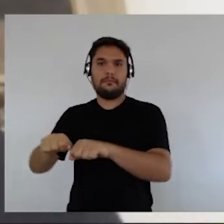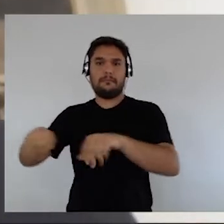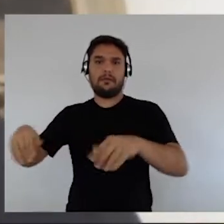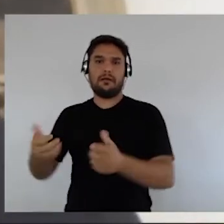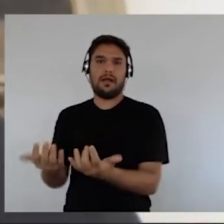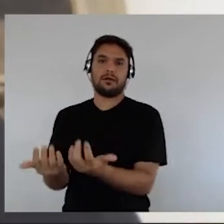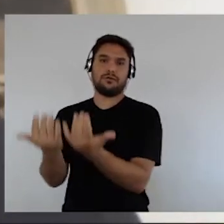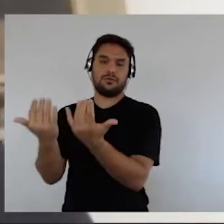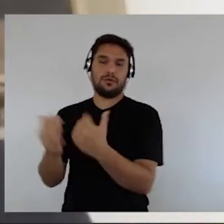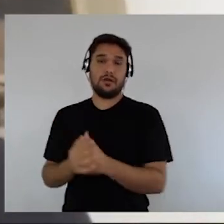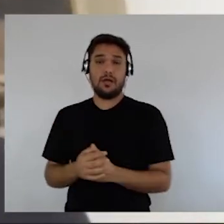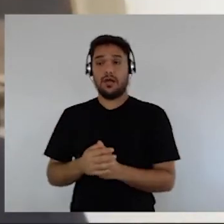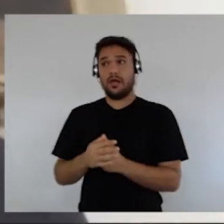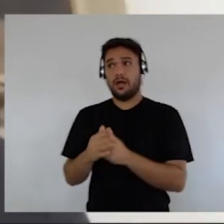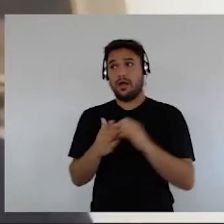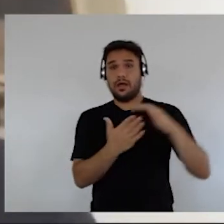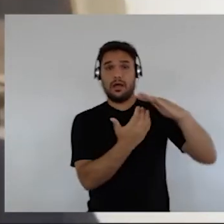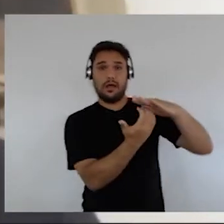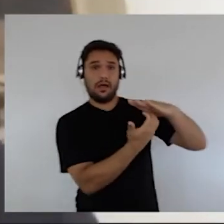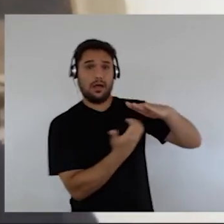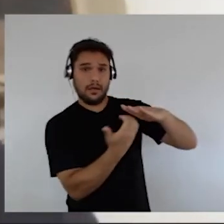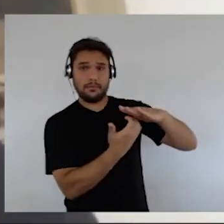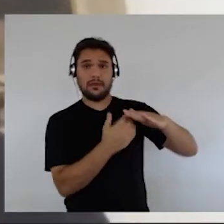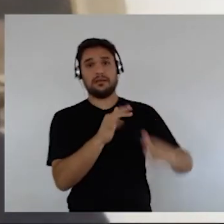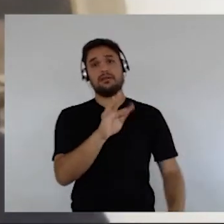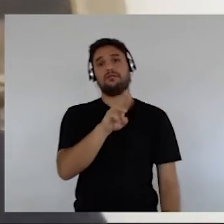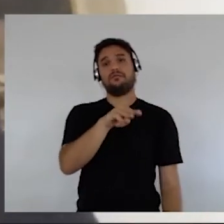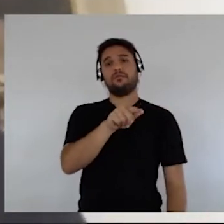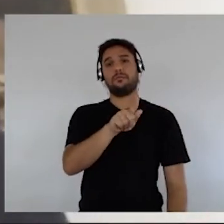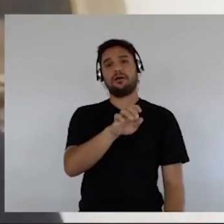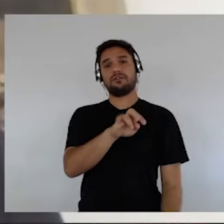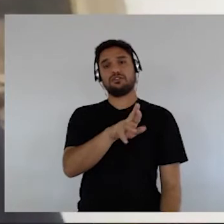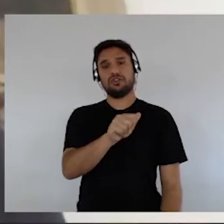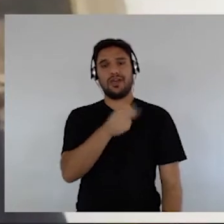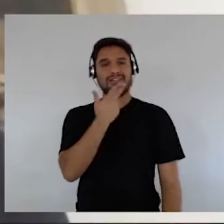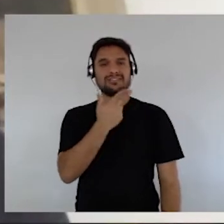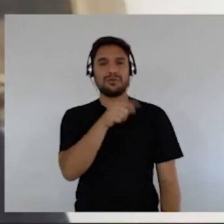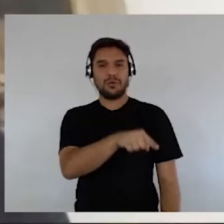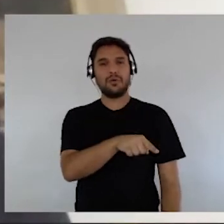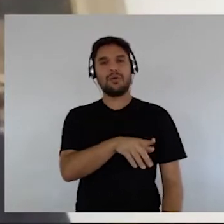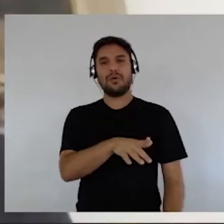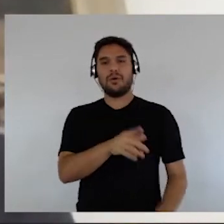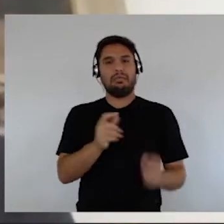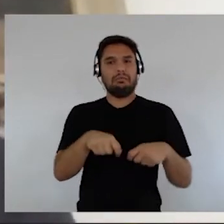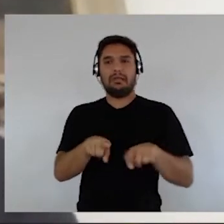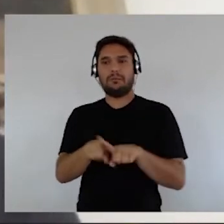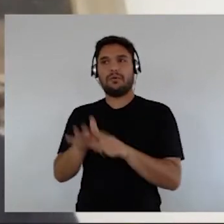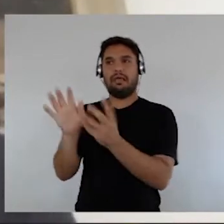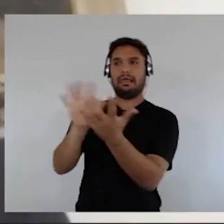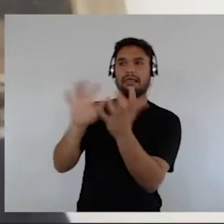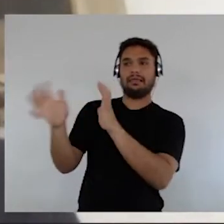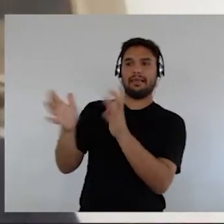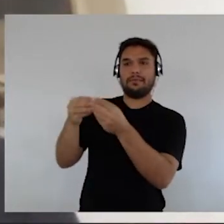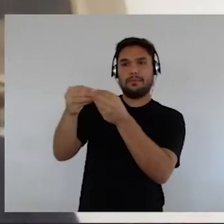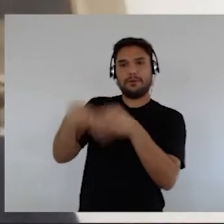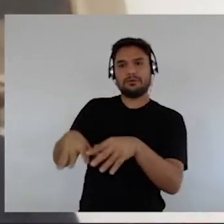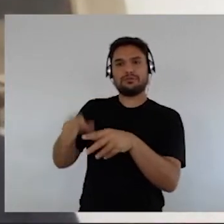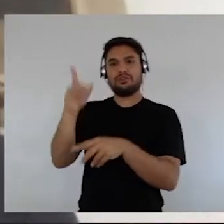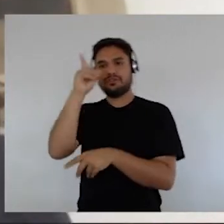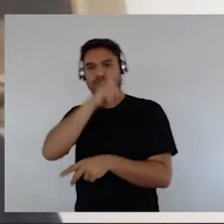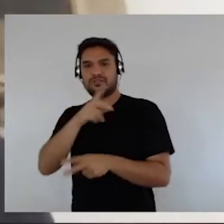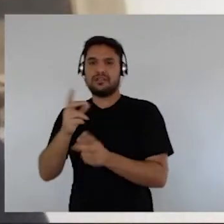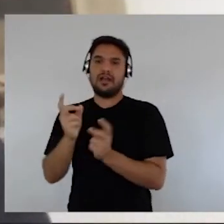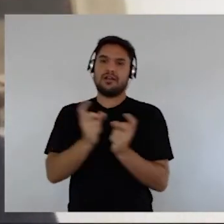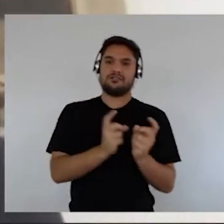das empresas fumageiras seria inadmissível, porque os produtores já sofrem com as perdas devido ao clima, dificuldades de